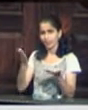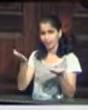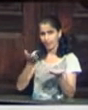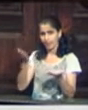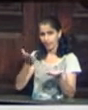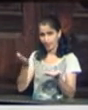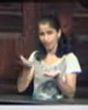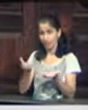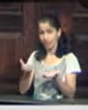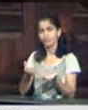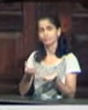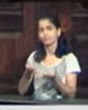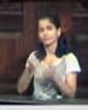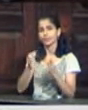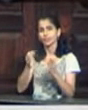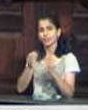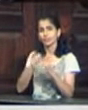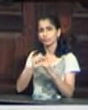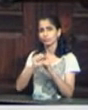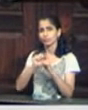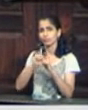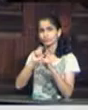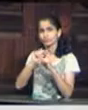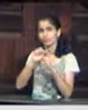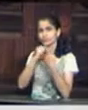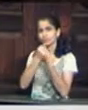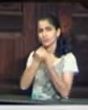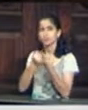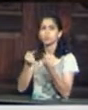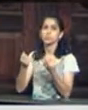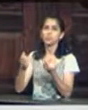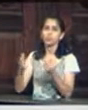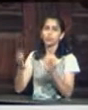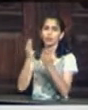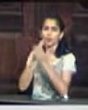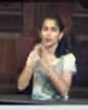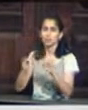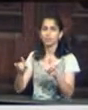com o aluguel social, o governo que não construiu casas populares,